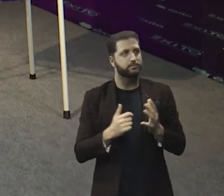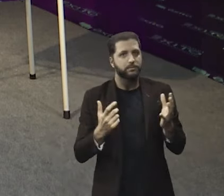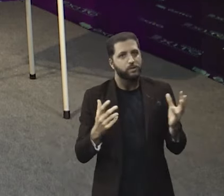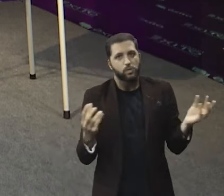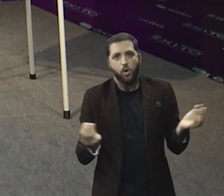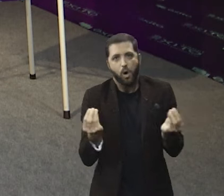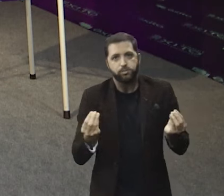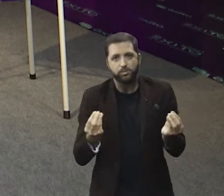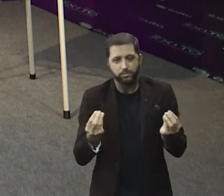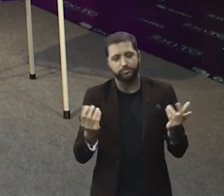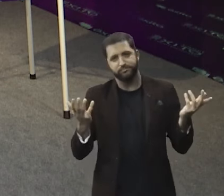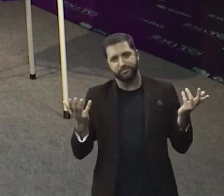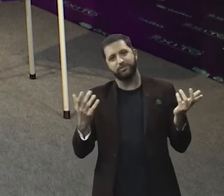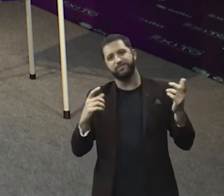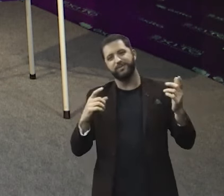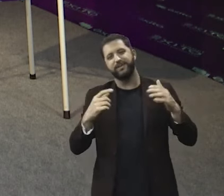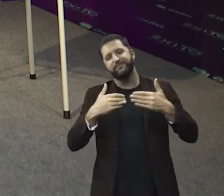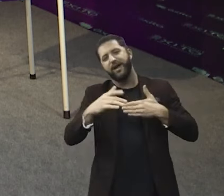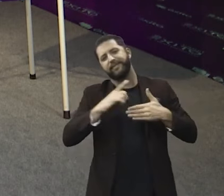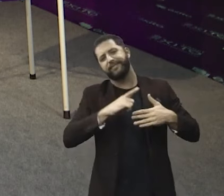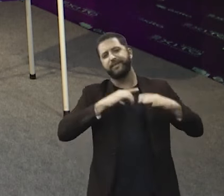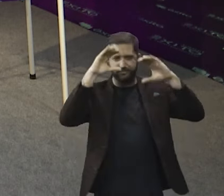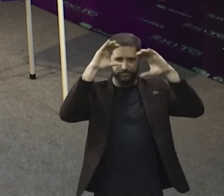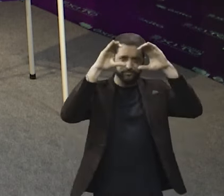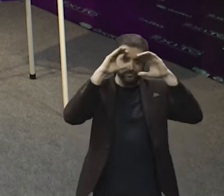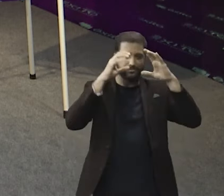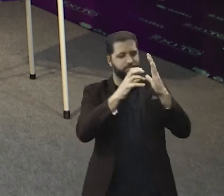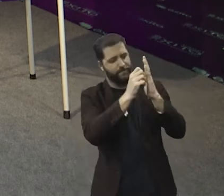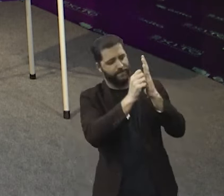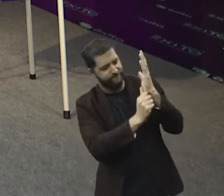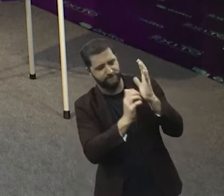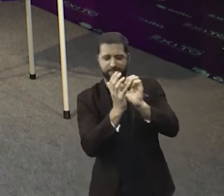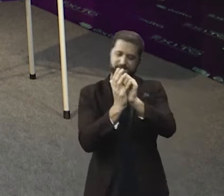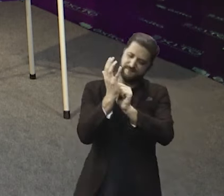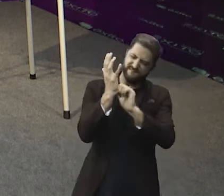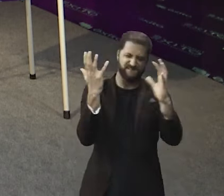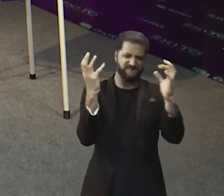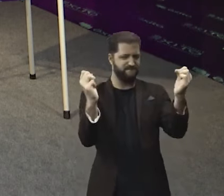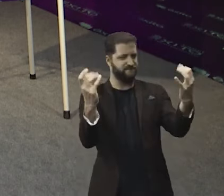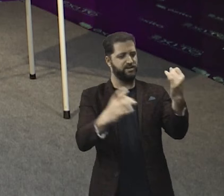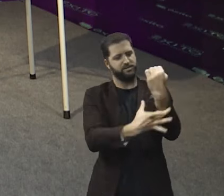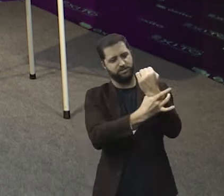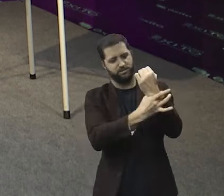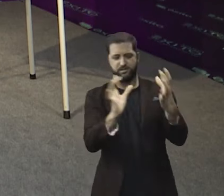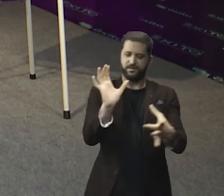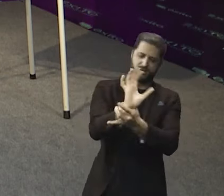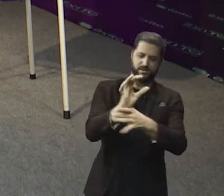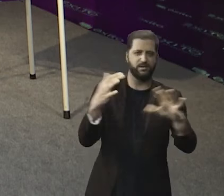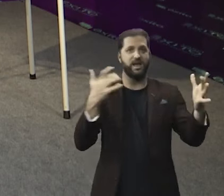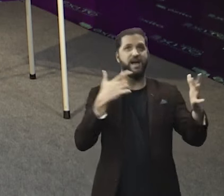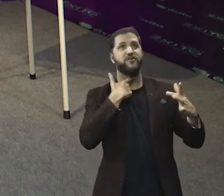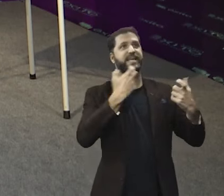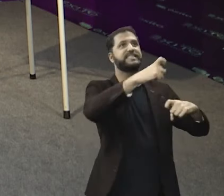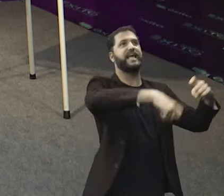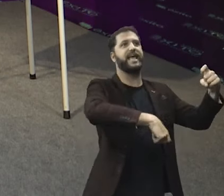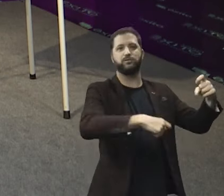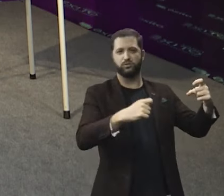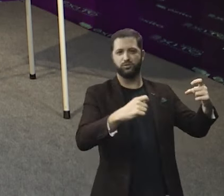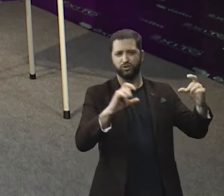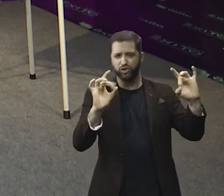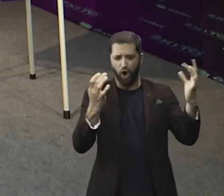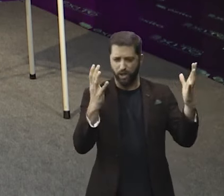vão criar os óculos e Outros tantos que ele vai se eu quero fazer isso ah eu quero dar o estímulo do sexo vai ter que não vai ser só Clin vai ter que ter